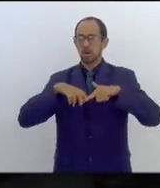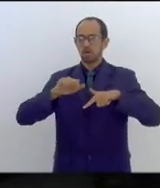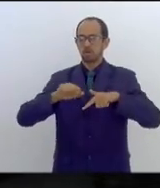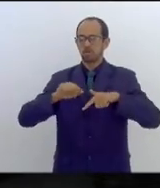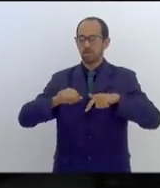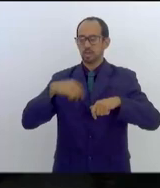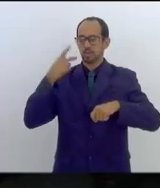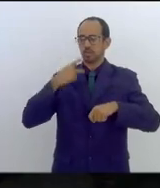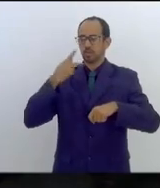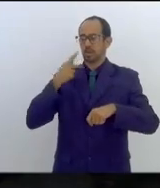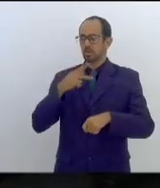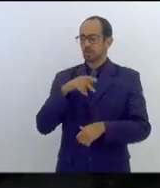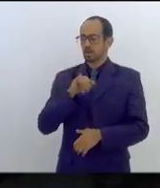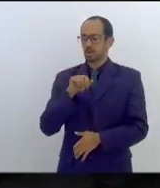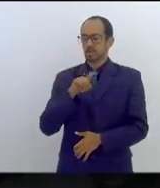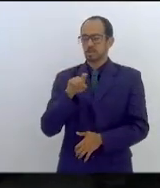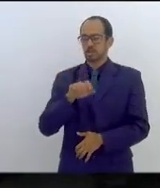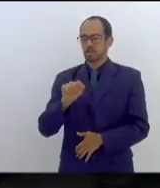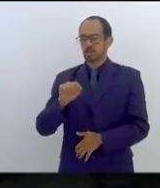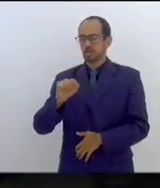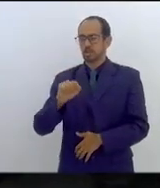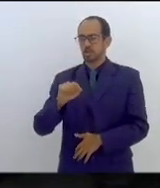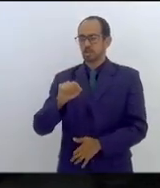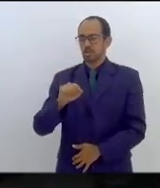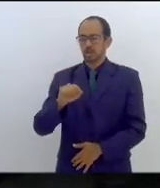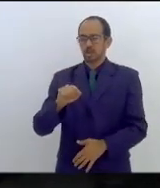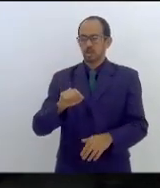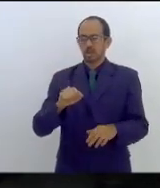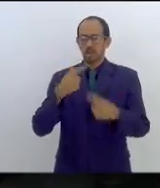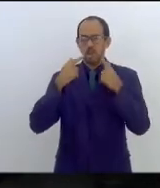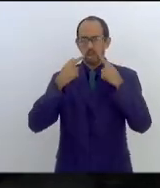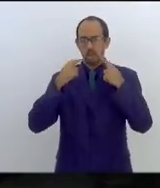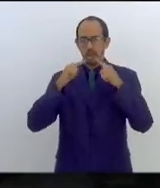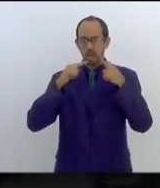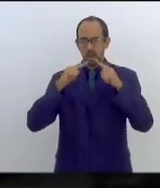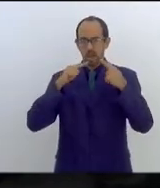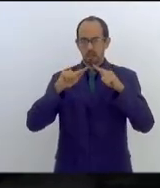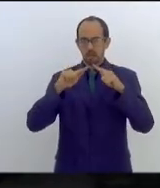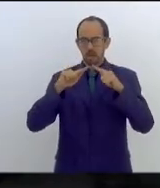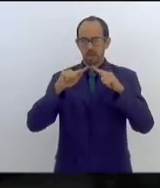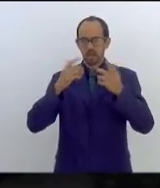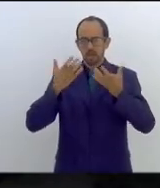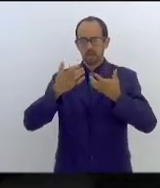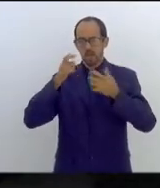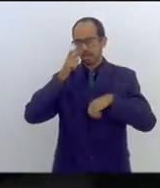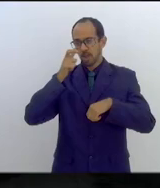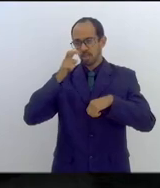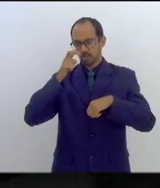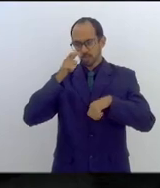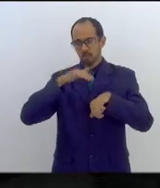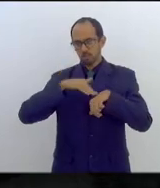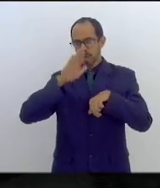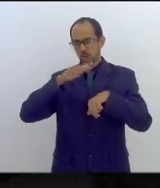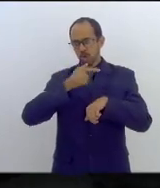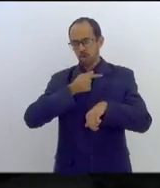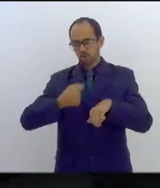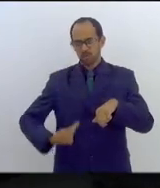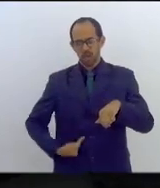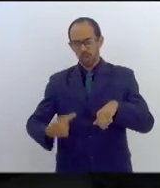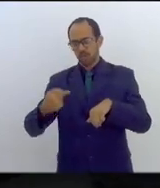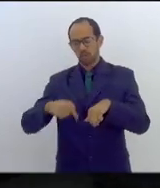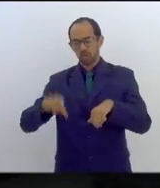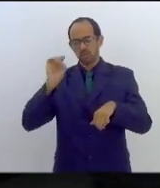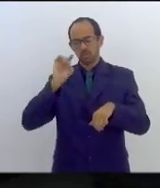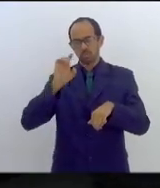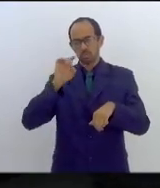vereadora Isa Vicente, reclama e quer uma atenção maior do governador do estado, em especial com